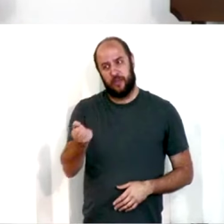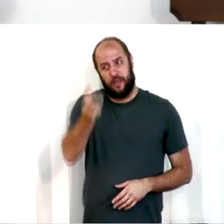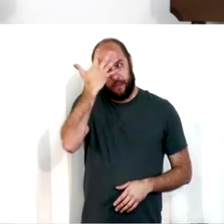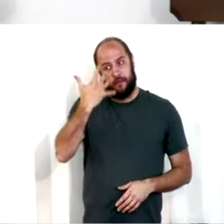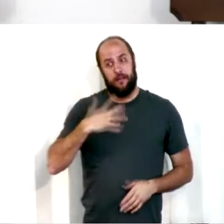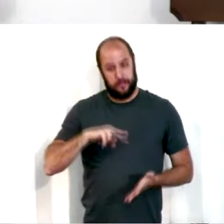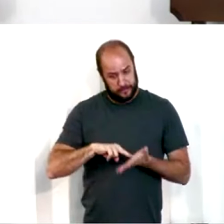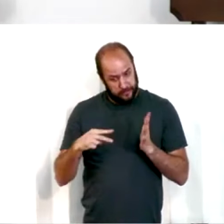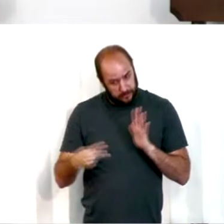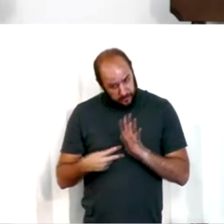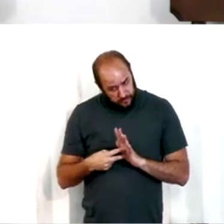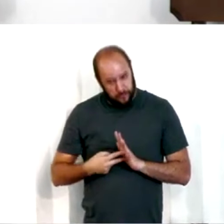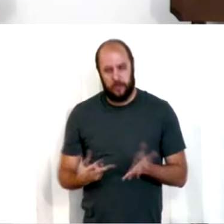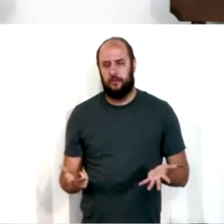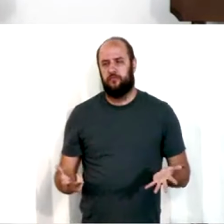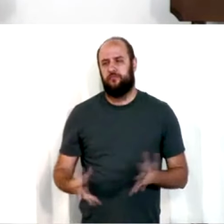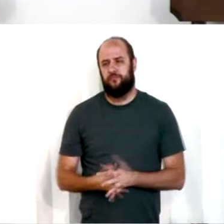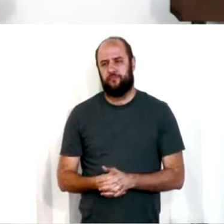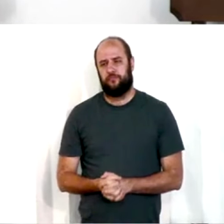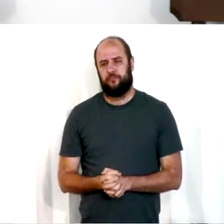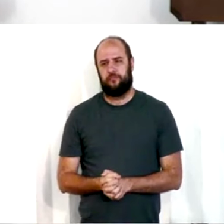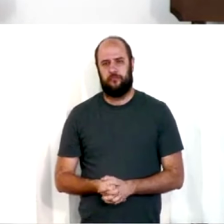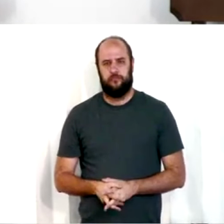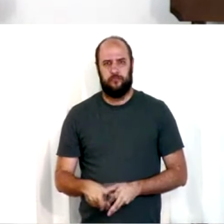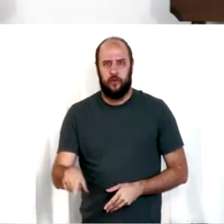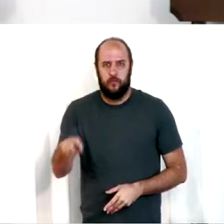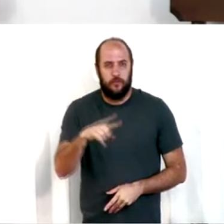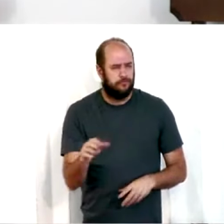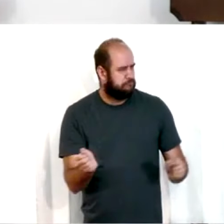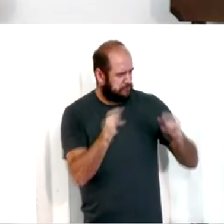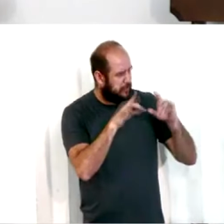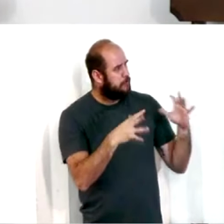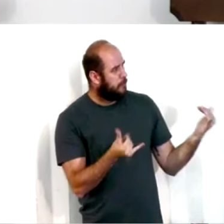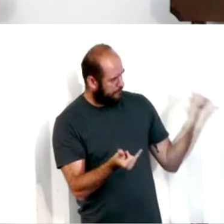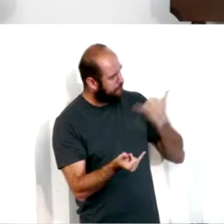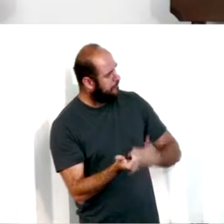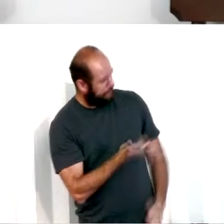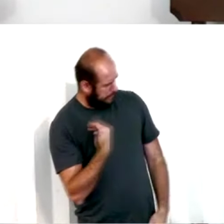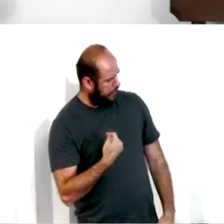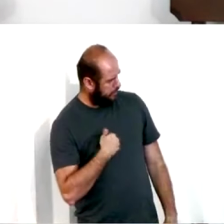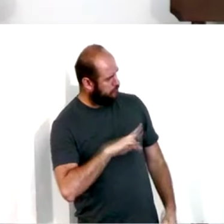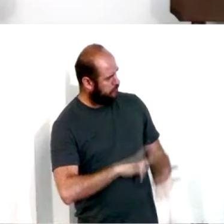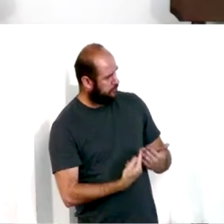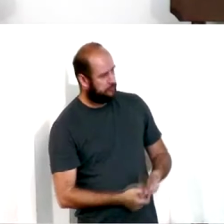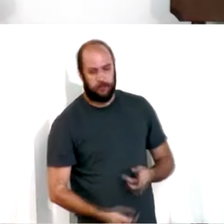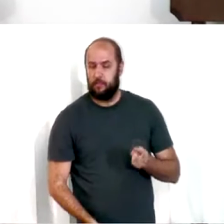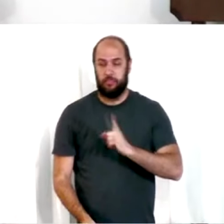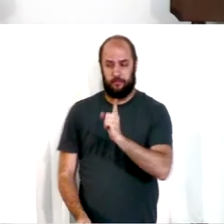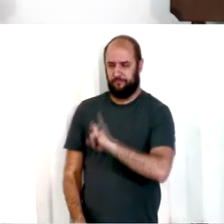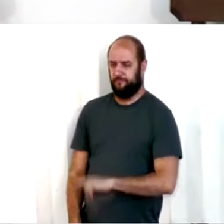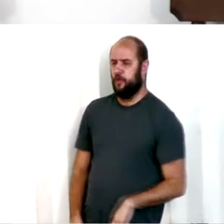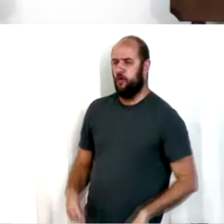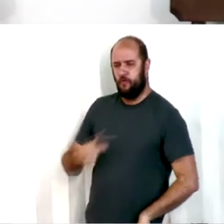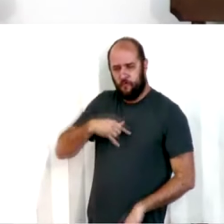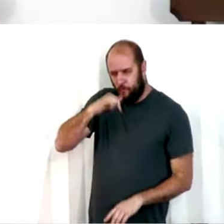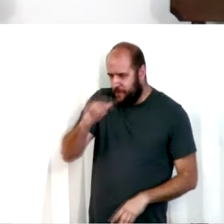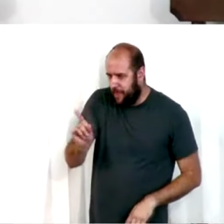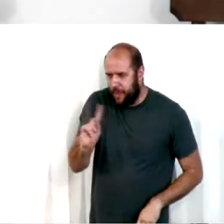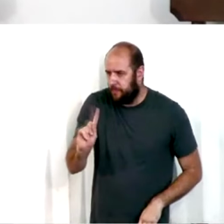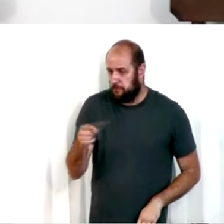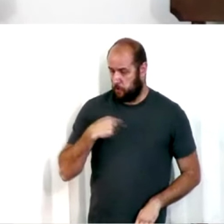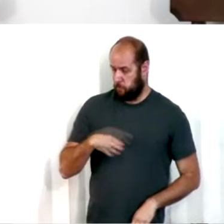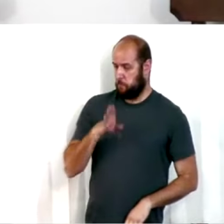mim e dar a sua interpretação. Os magos disseram, claro rei, conta o sonho que a gente interpreta. Ele falou, não, você não entendeu, vocês vão